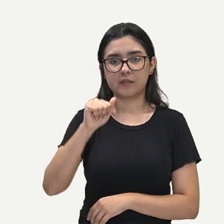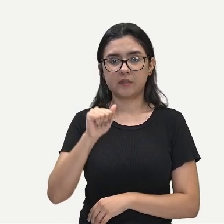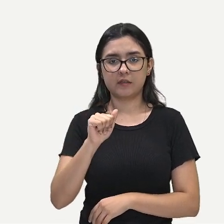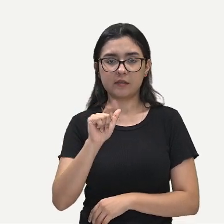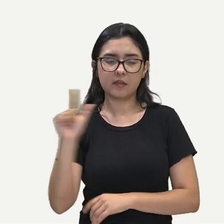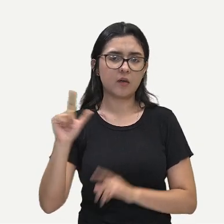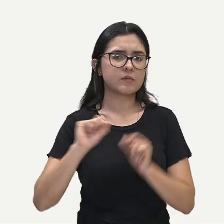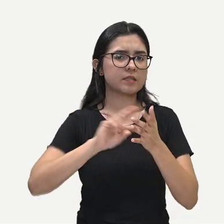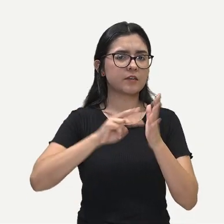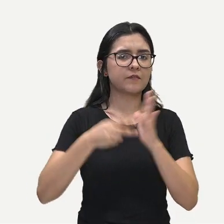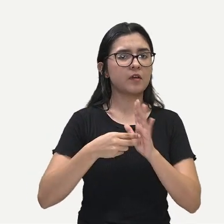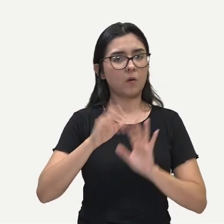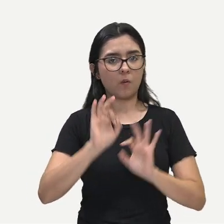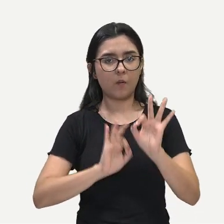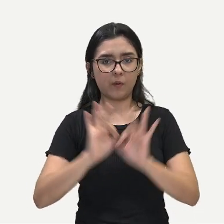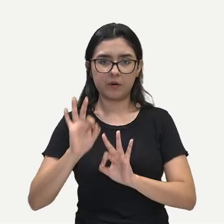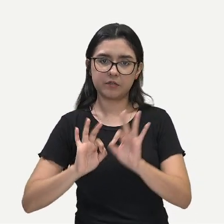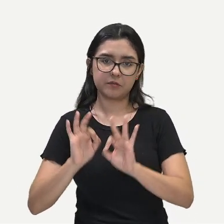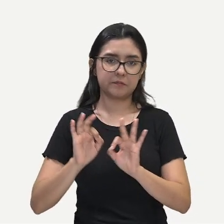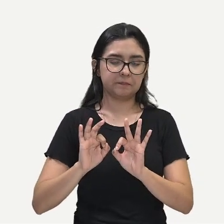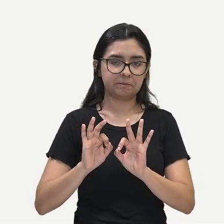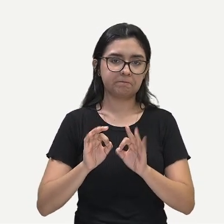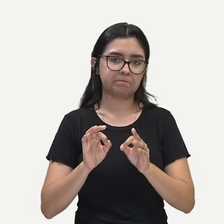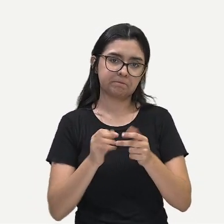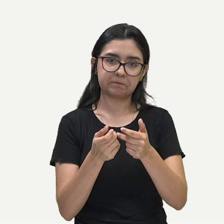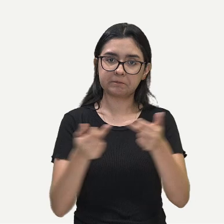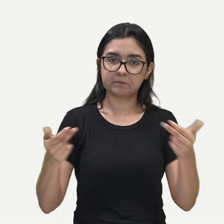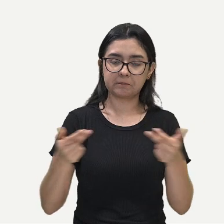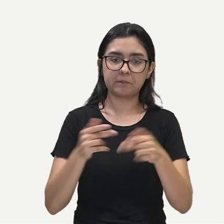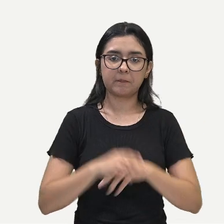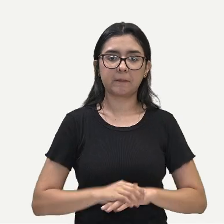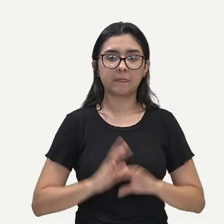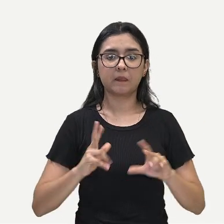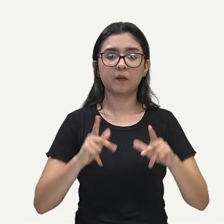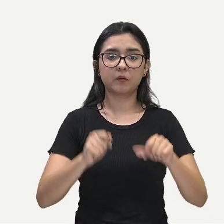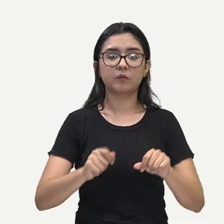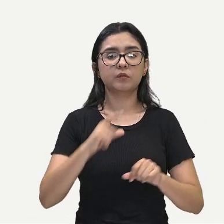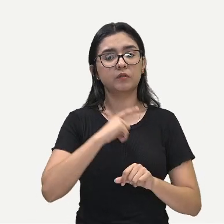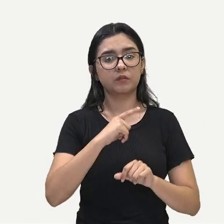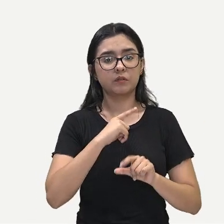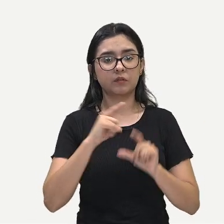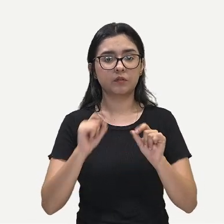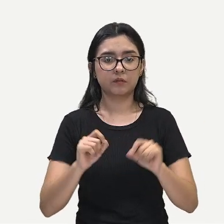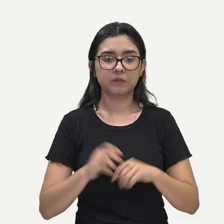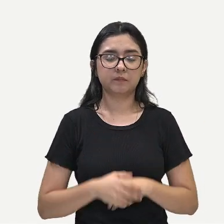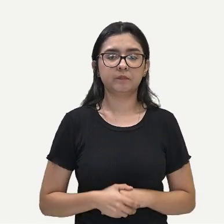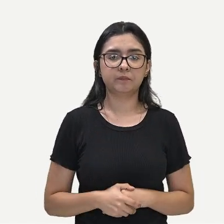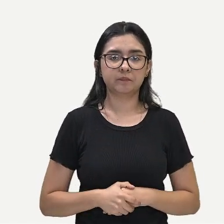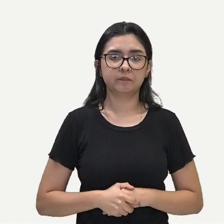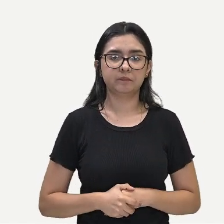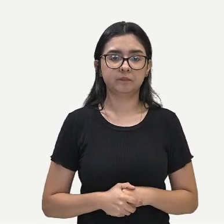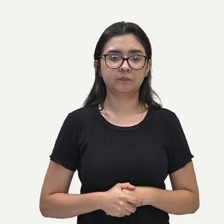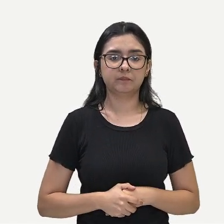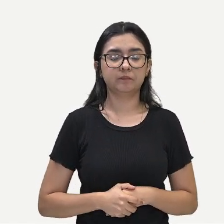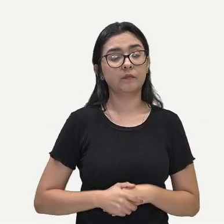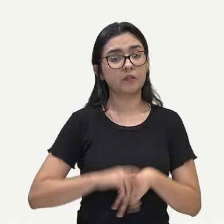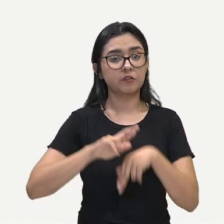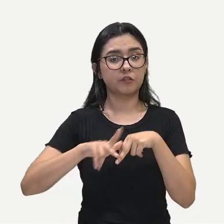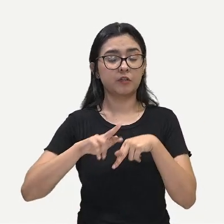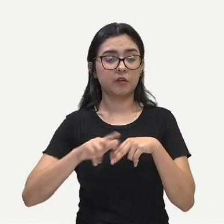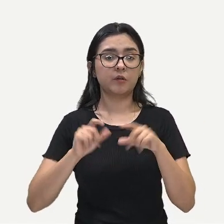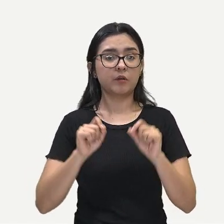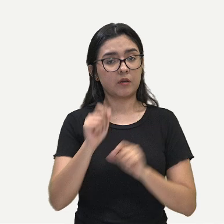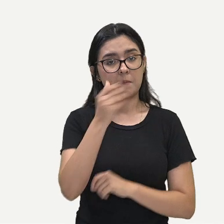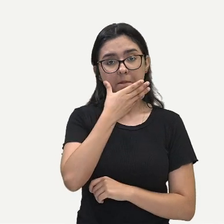vai indicar a ordem de alguma coisa. E todos são variáveis, tanto em gênero, masculino